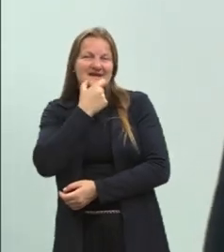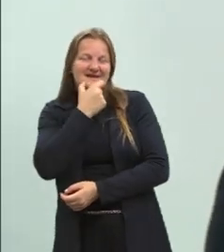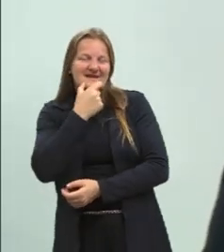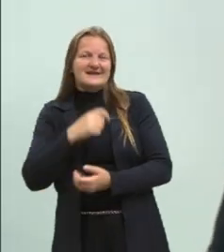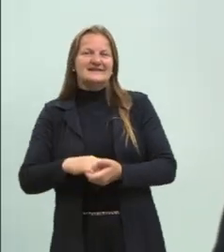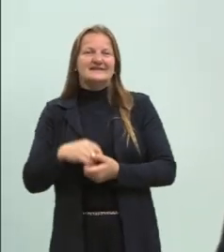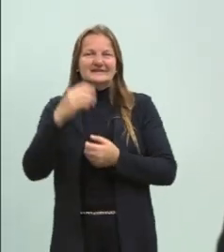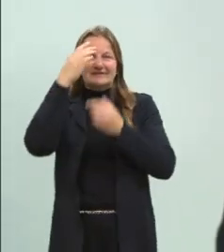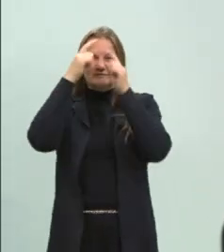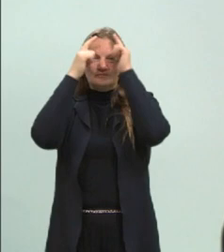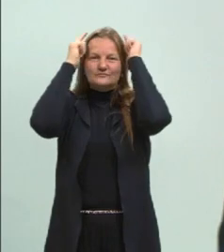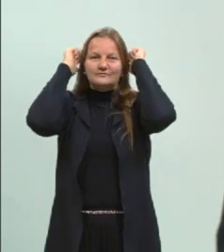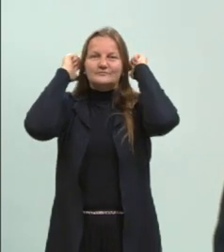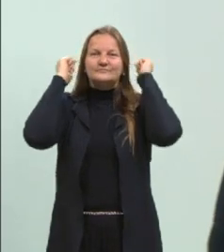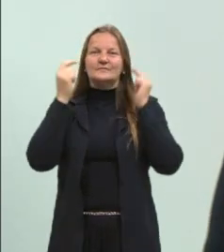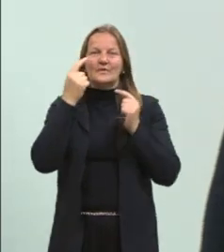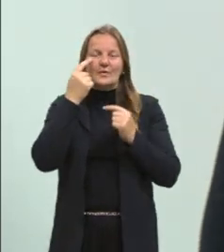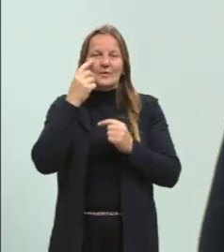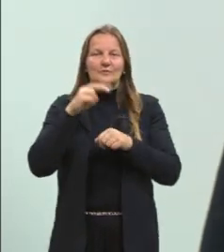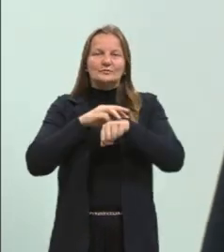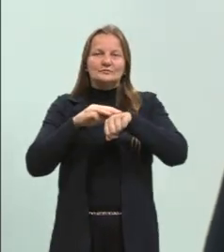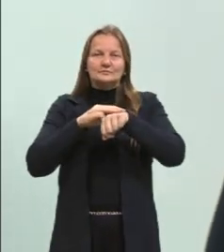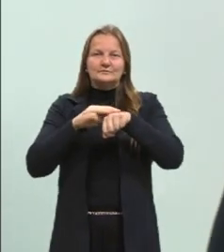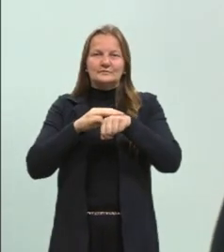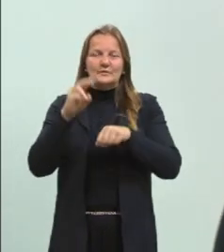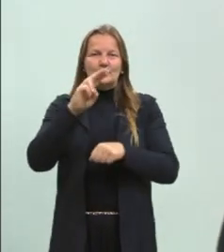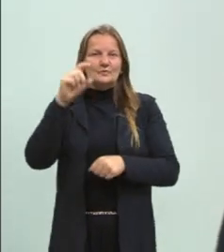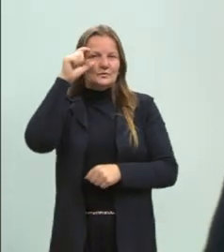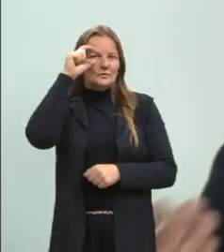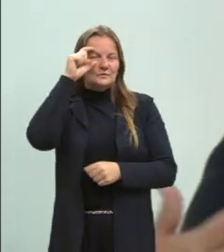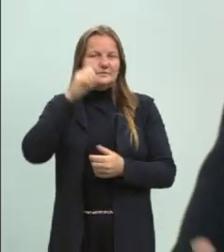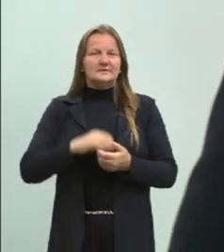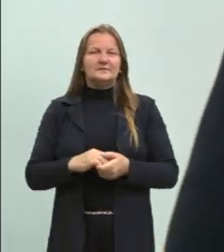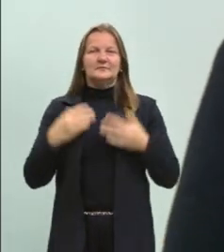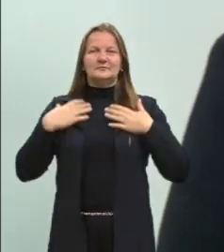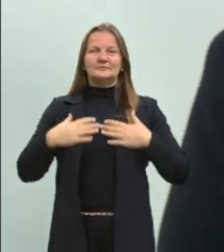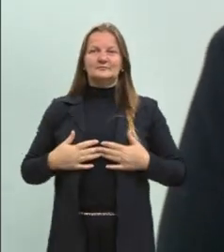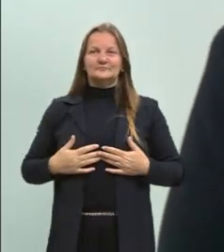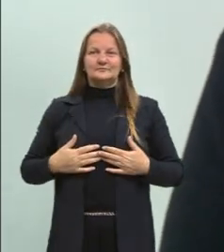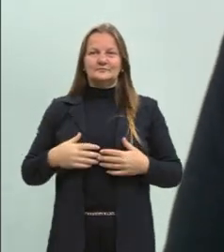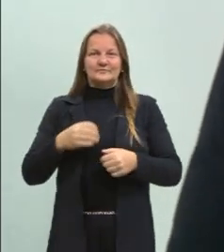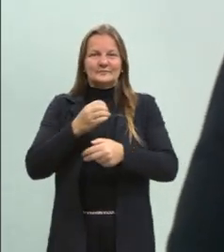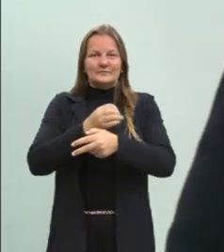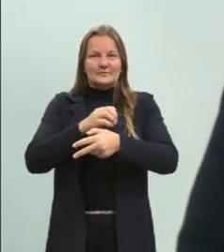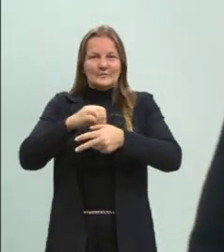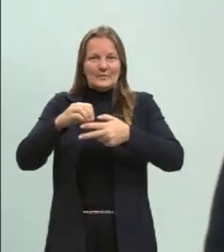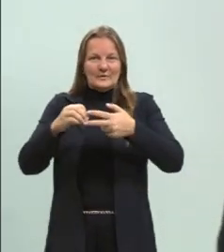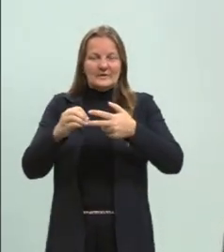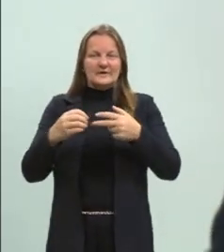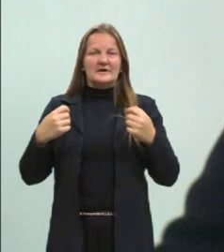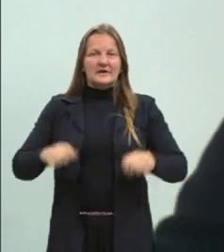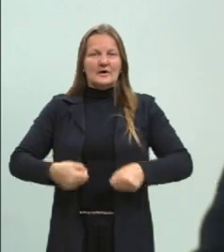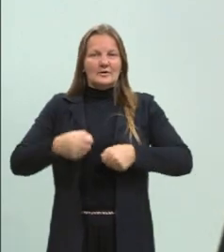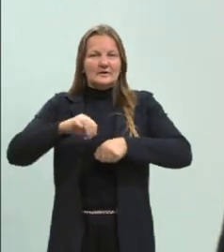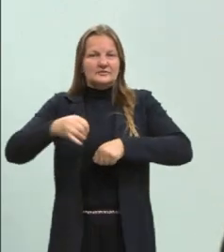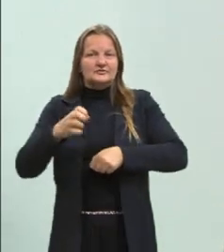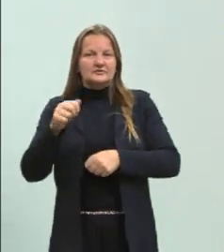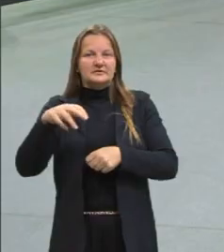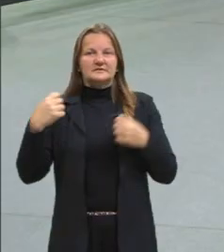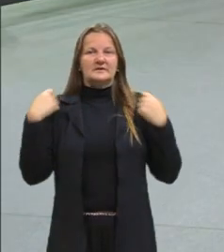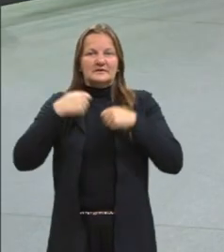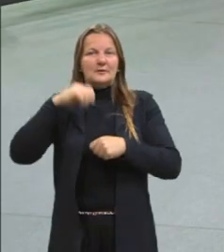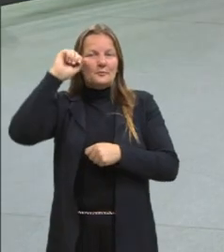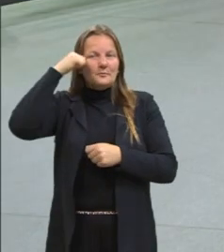tem o cabelos curtos olhos castanhos os óculos tô vestindo a camiseta do quatro calças jeans e casaco